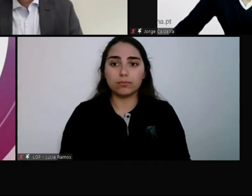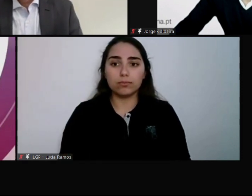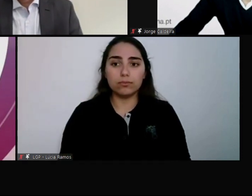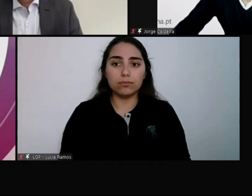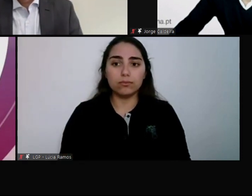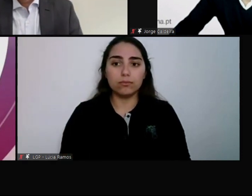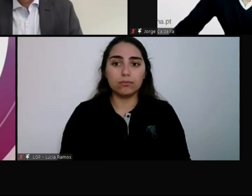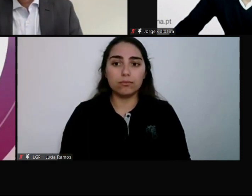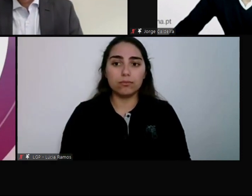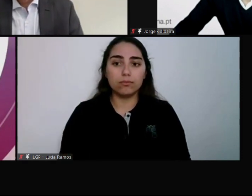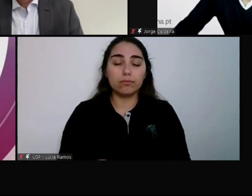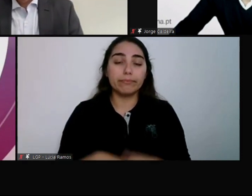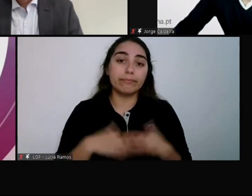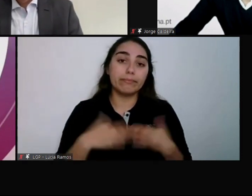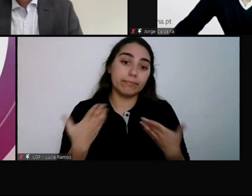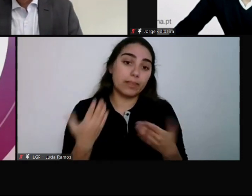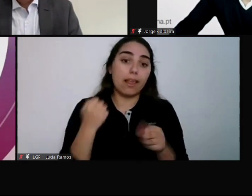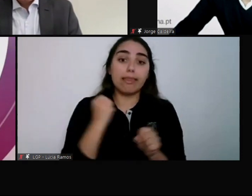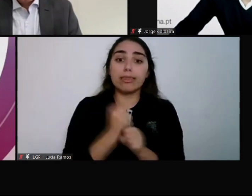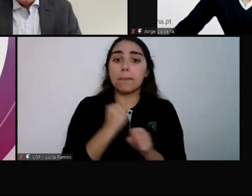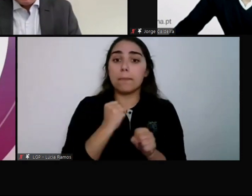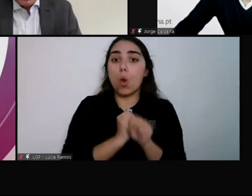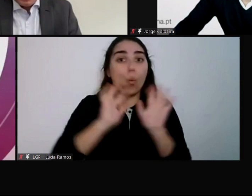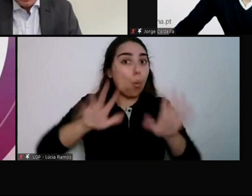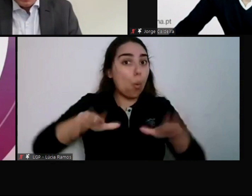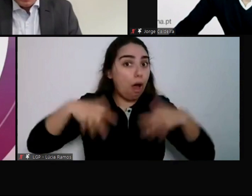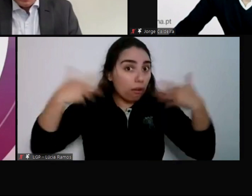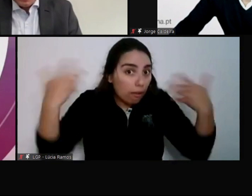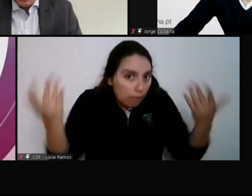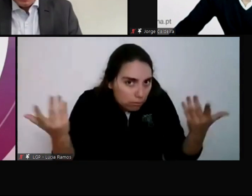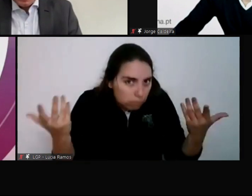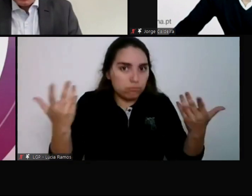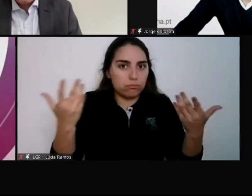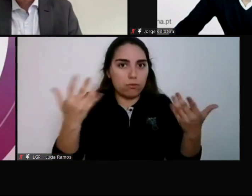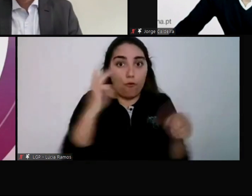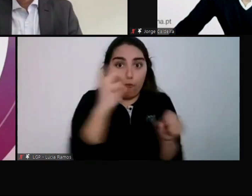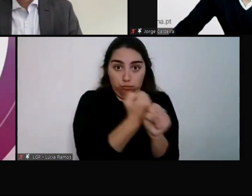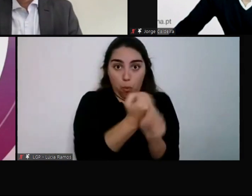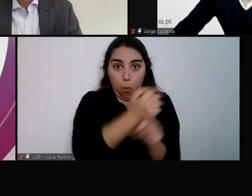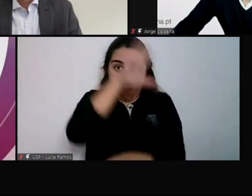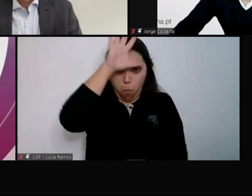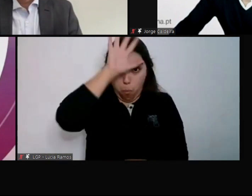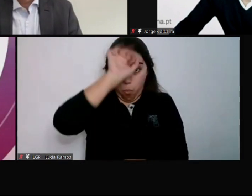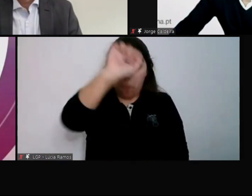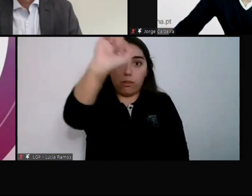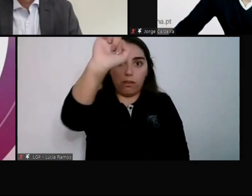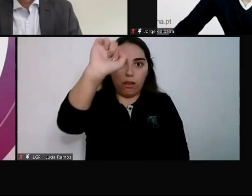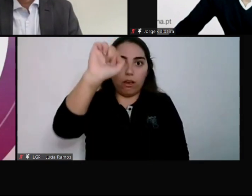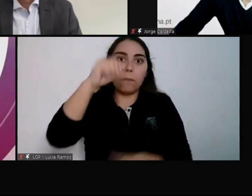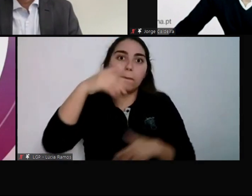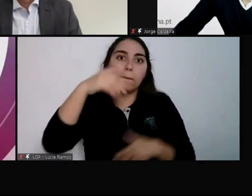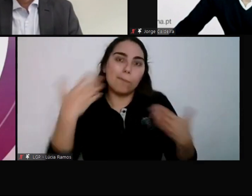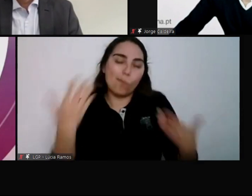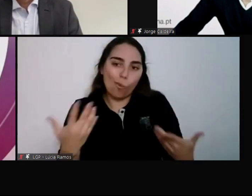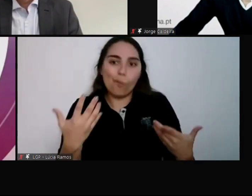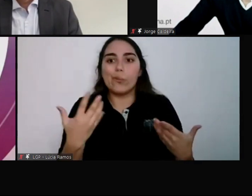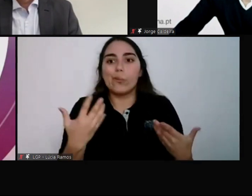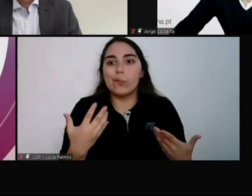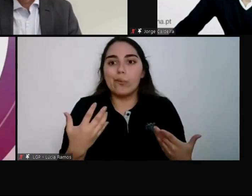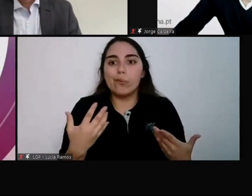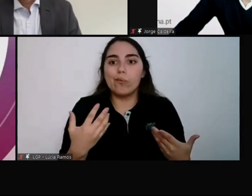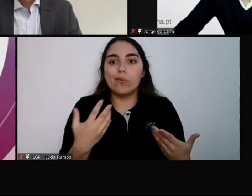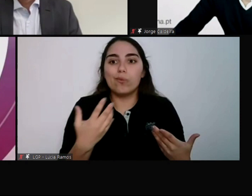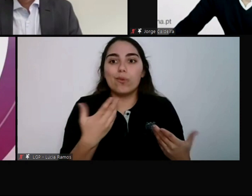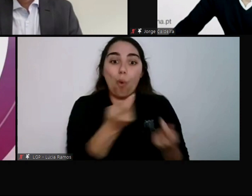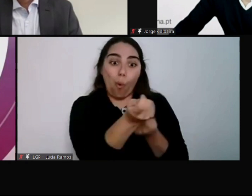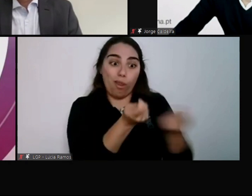qualquer trabalhador em funções públicas, independentemente da disponibilidade de recursos da sua